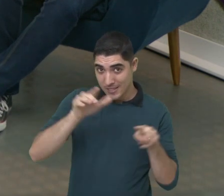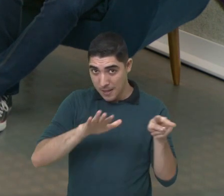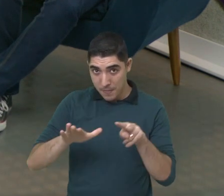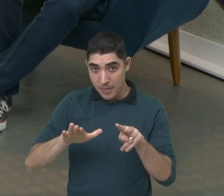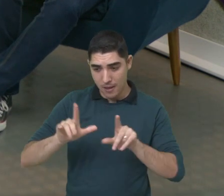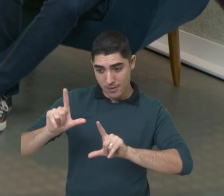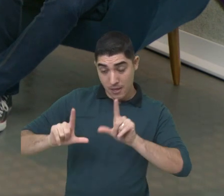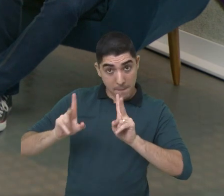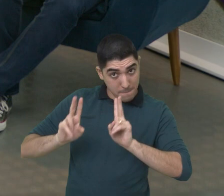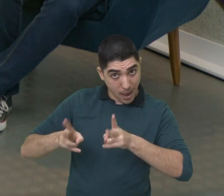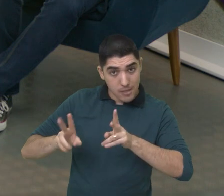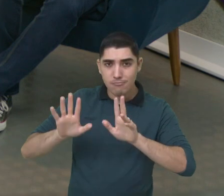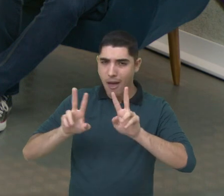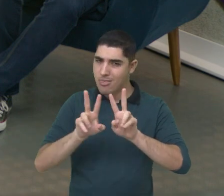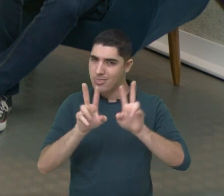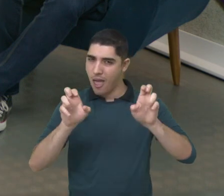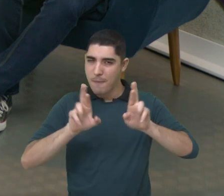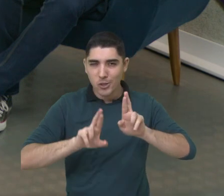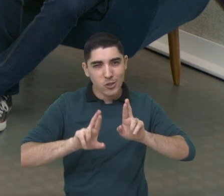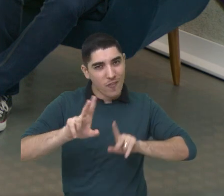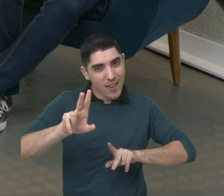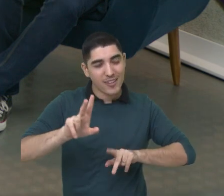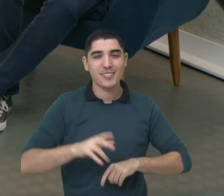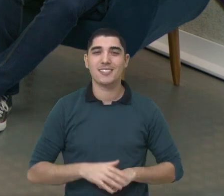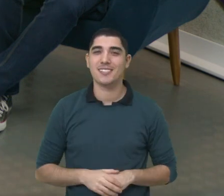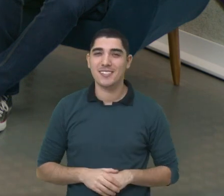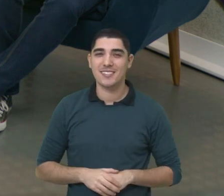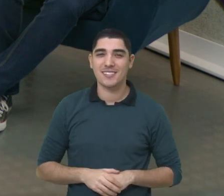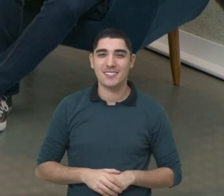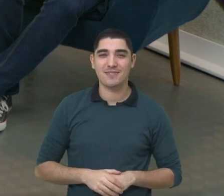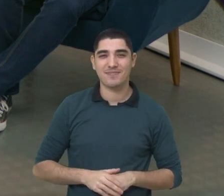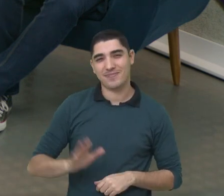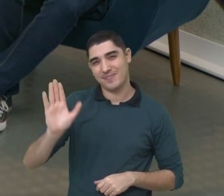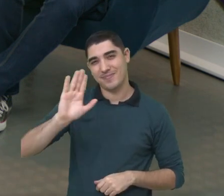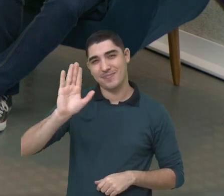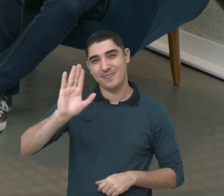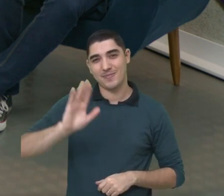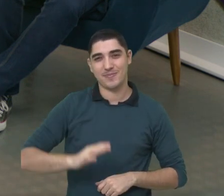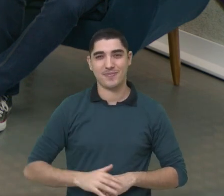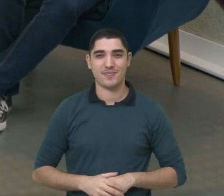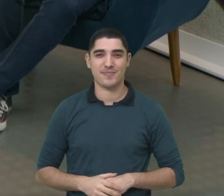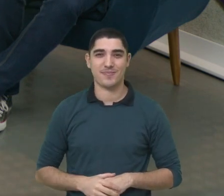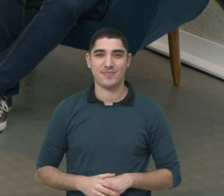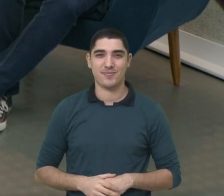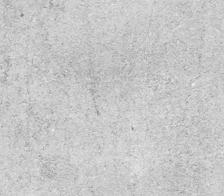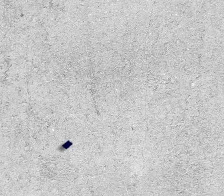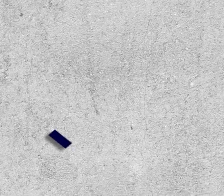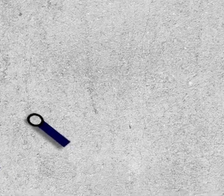semana que vem, na mesma estação, mas sempre com um destino diferente. Até lá!